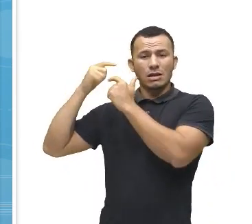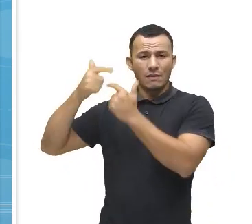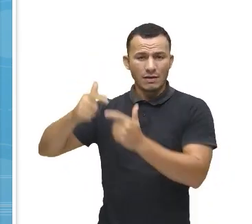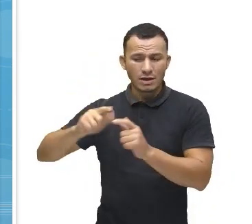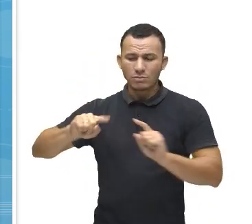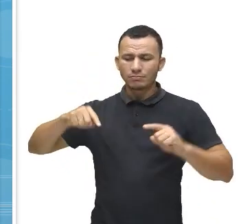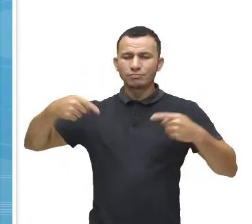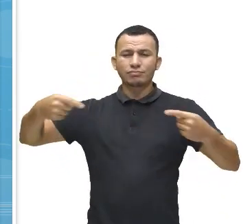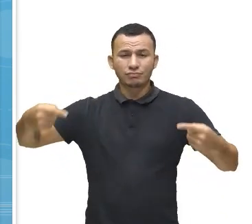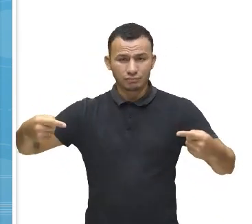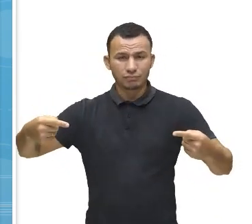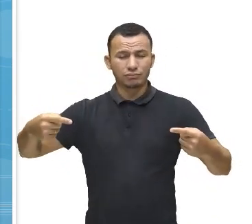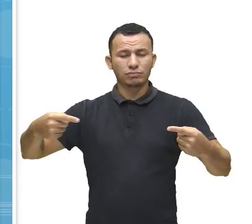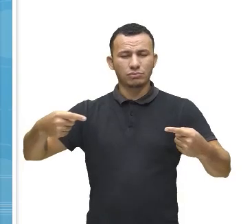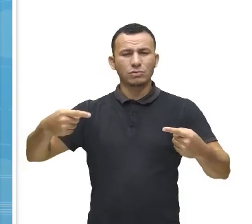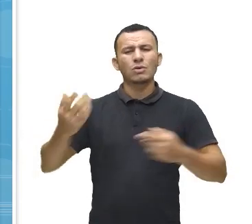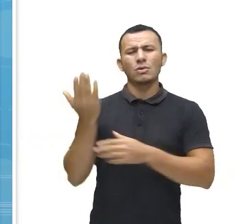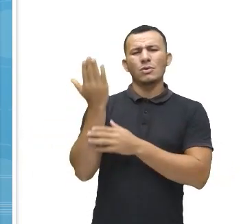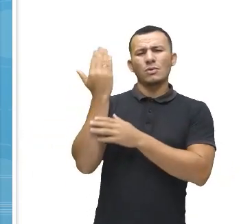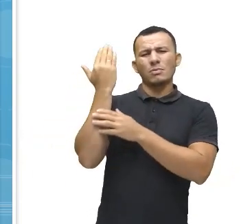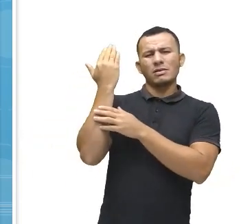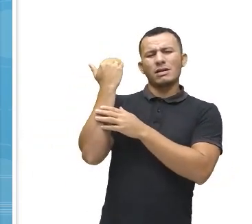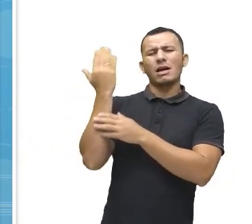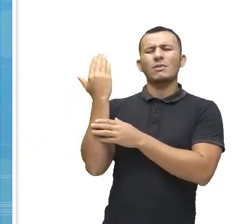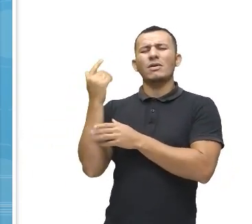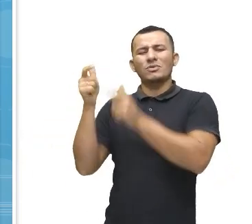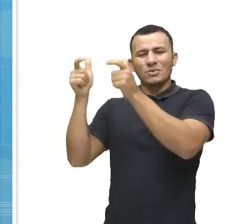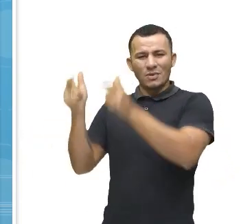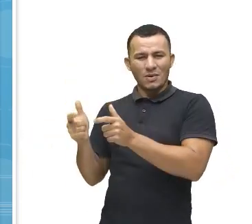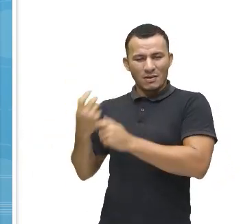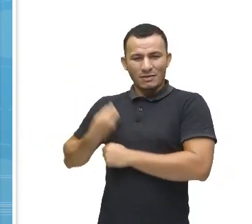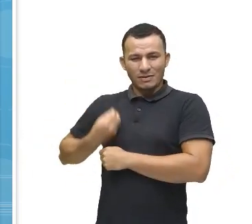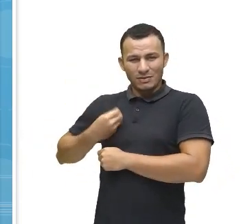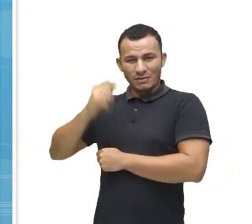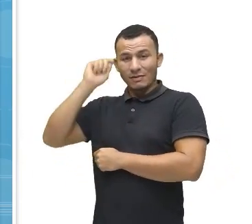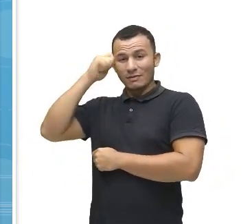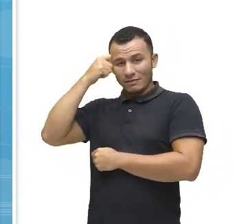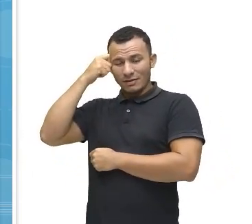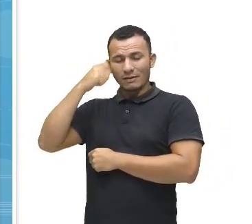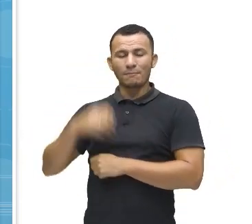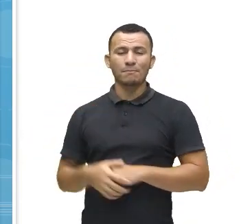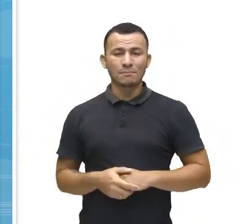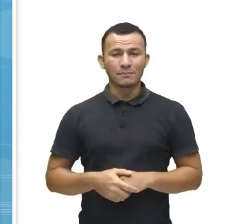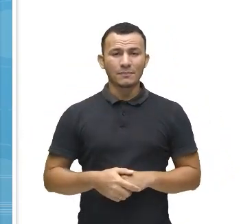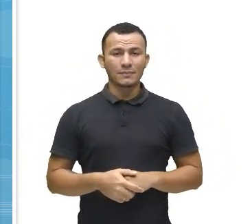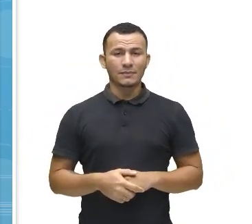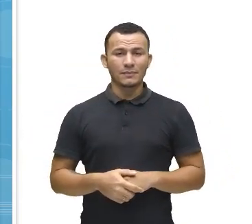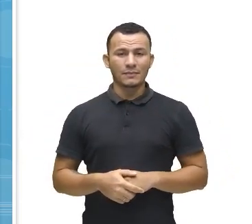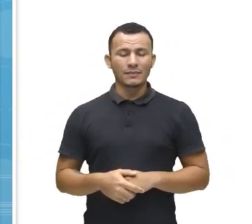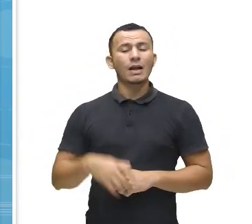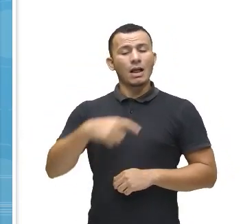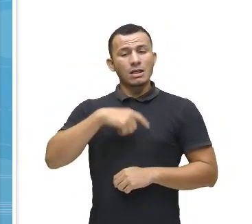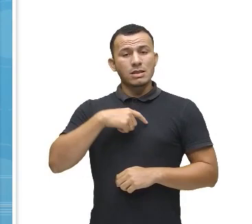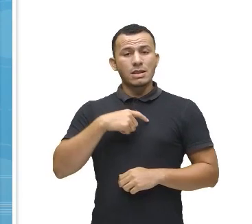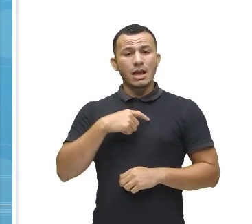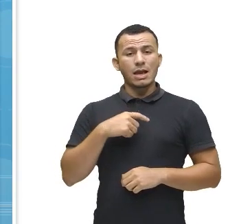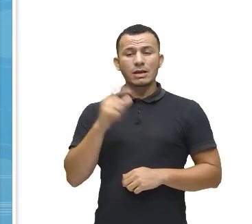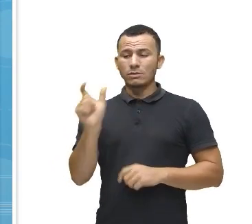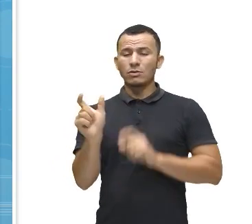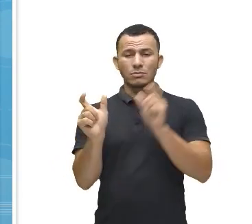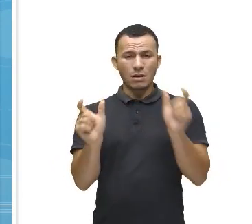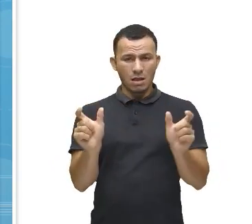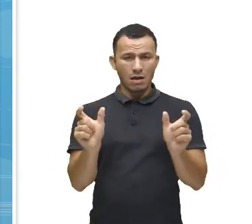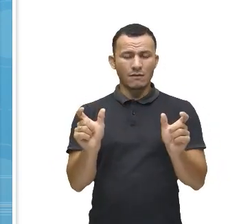indiretos desses refúgios antigos que se estabeleceram. Existem inúmeros desses chamados remanescentes